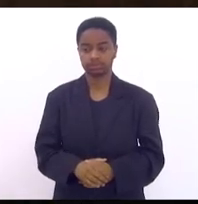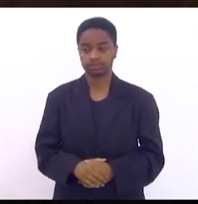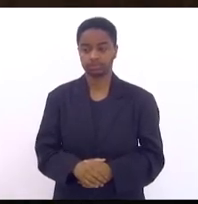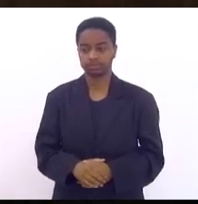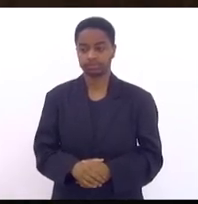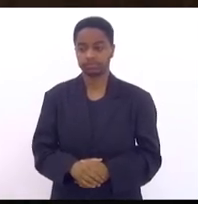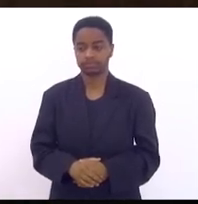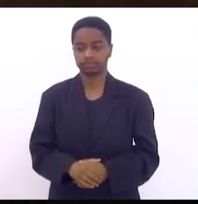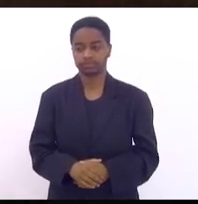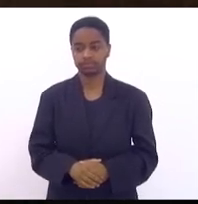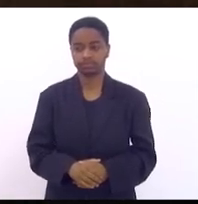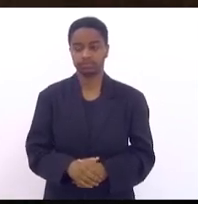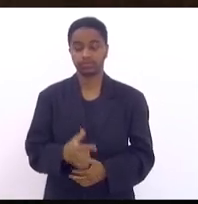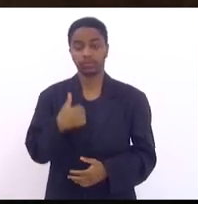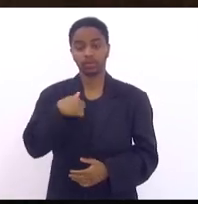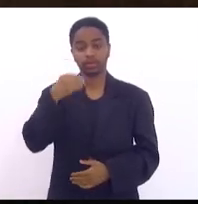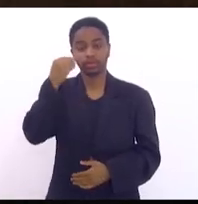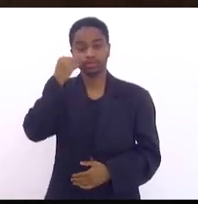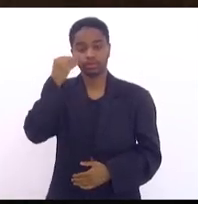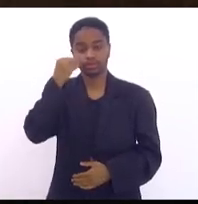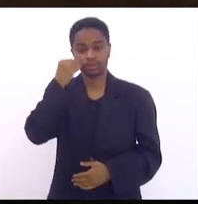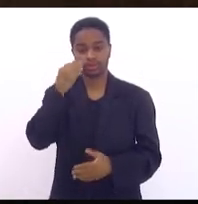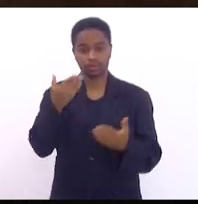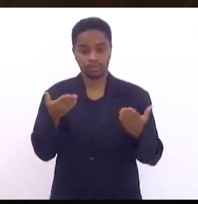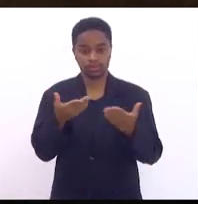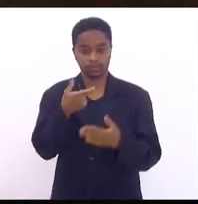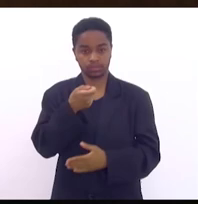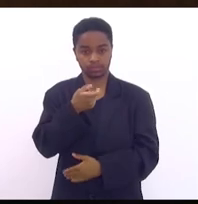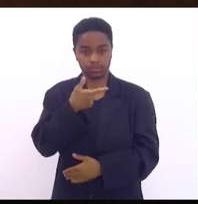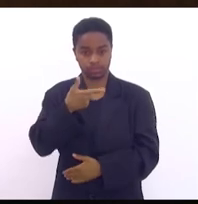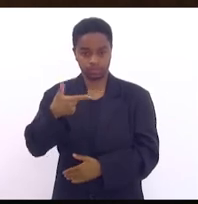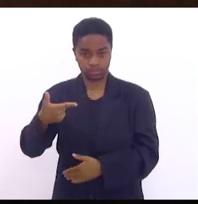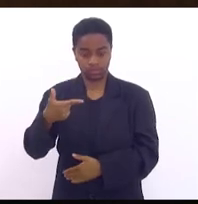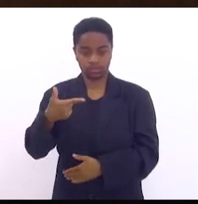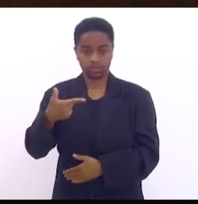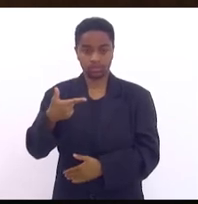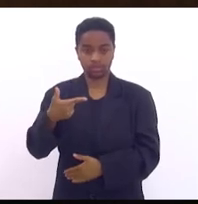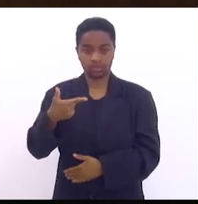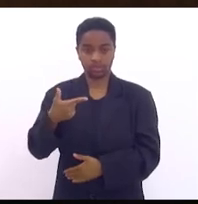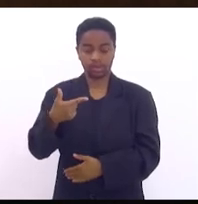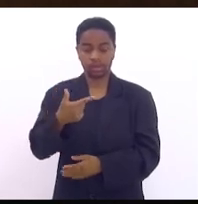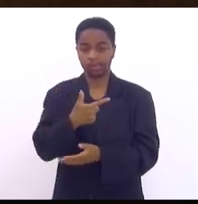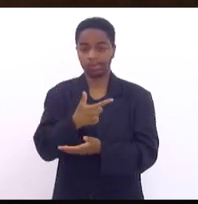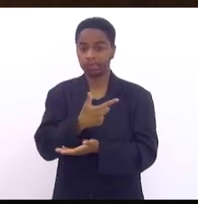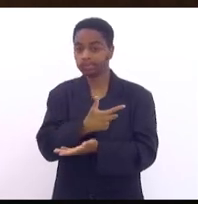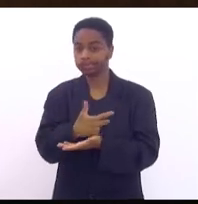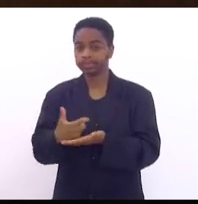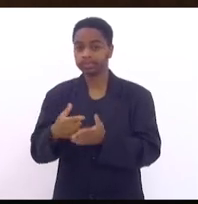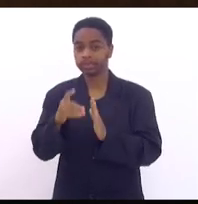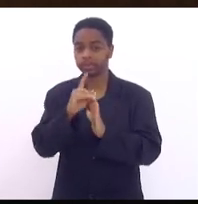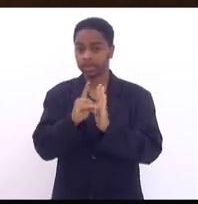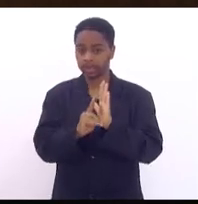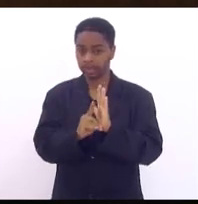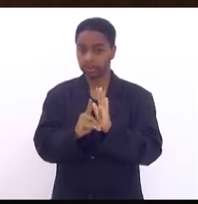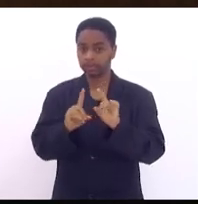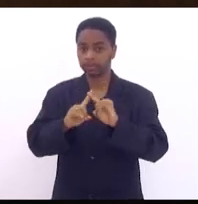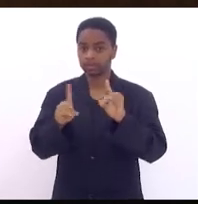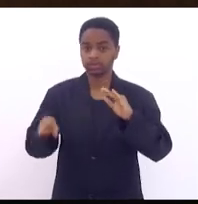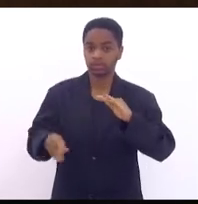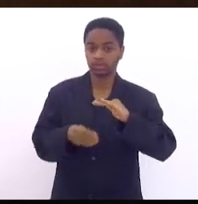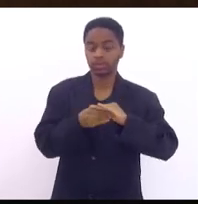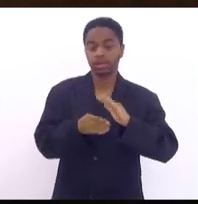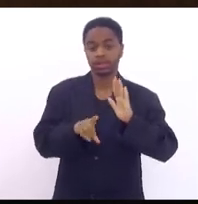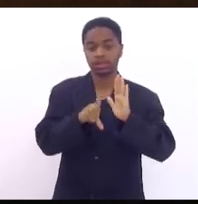Eu tentei aqui, em 22, caçar o decreto do governador e vir a lei a pauta.